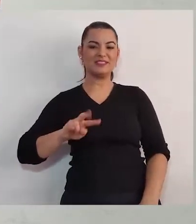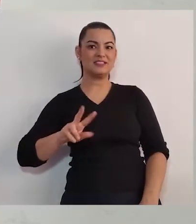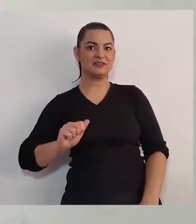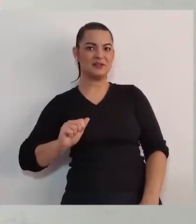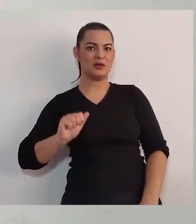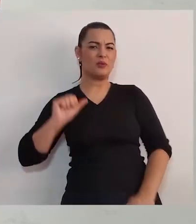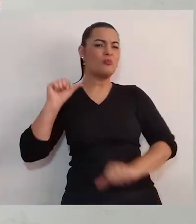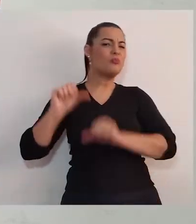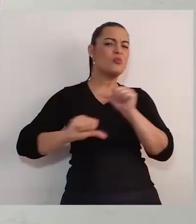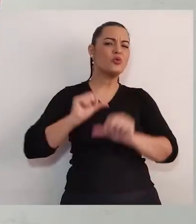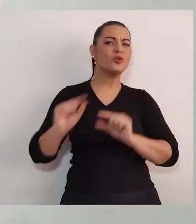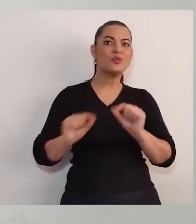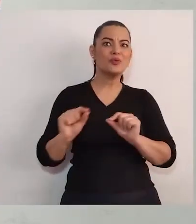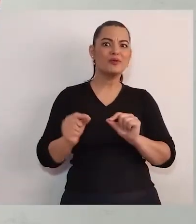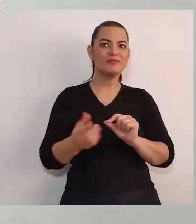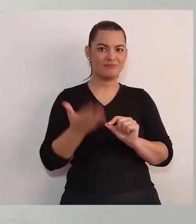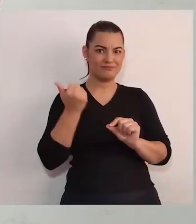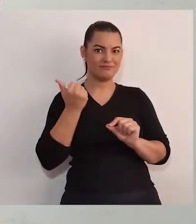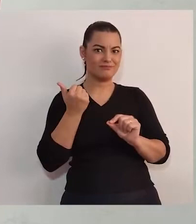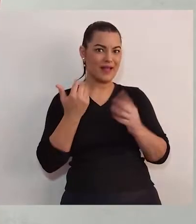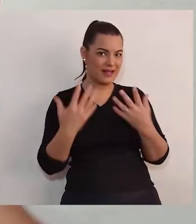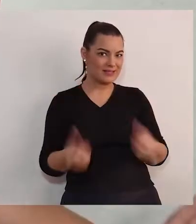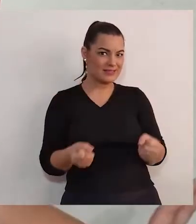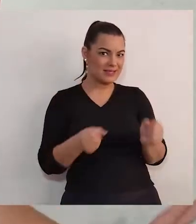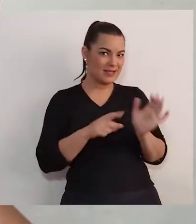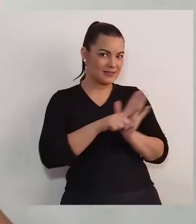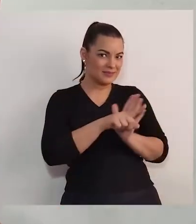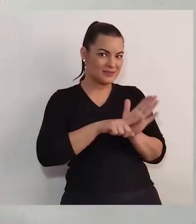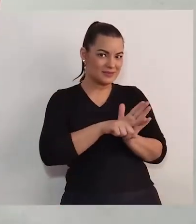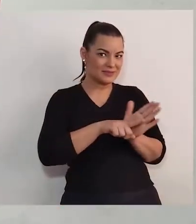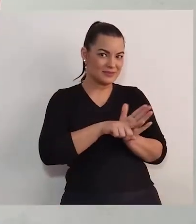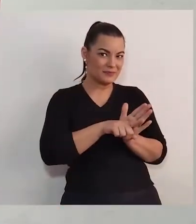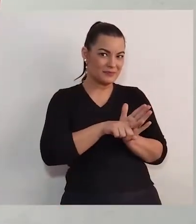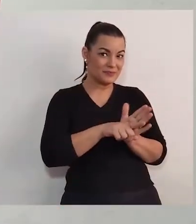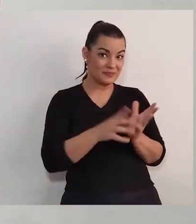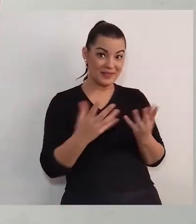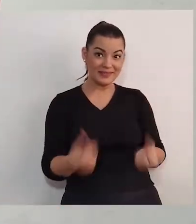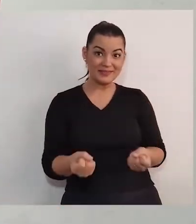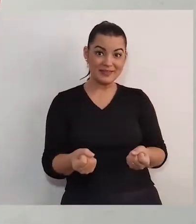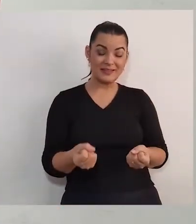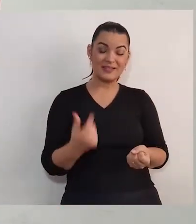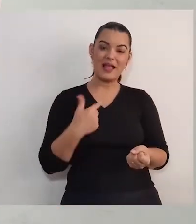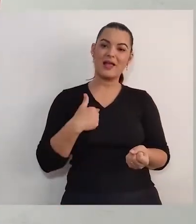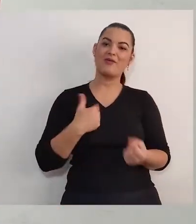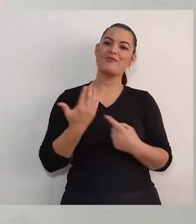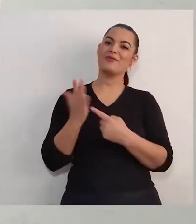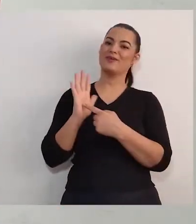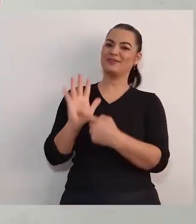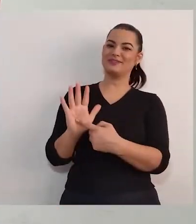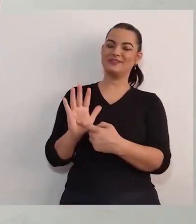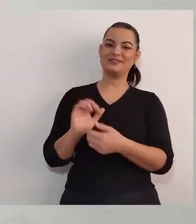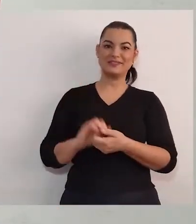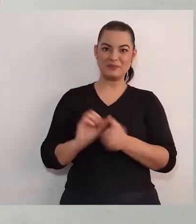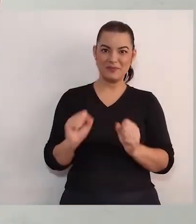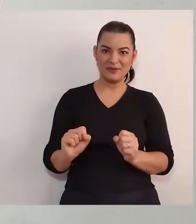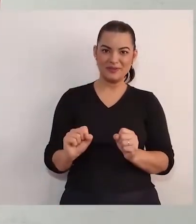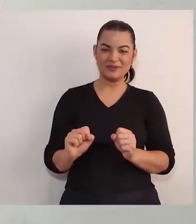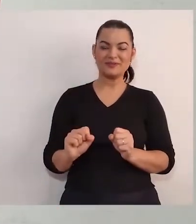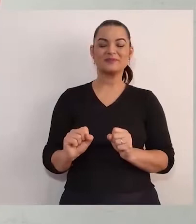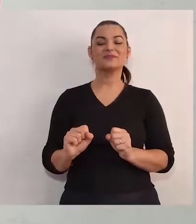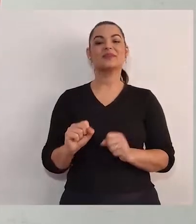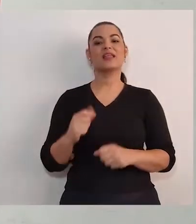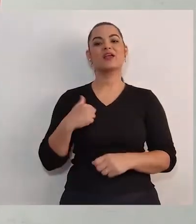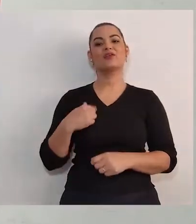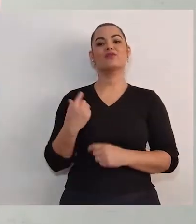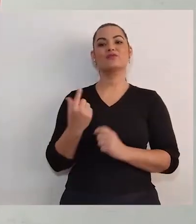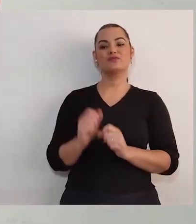fazer uma investigação comigo? Se toparem, eu compartilho. Pode ser? Então, a Pro